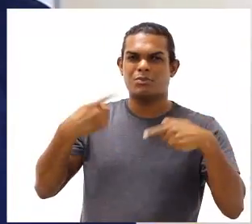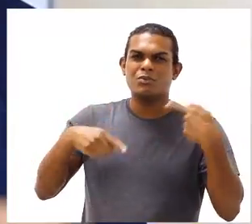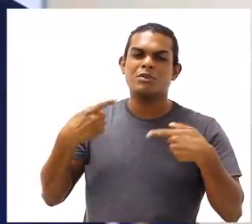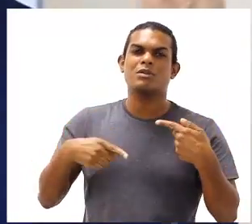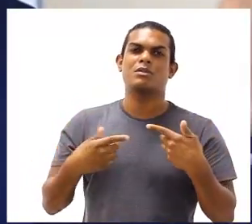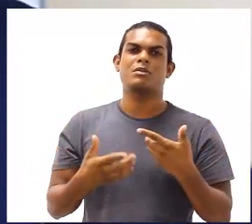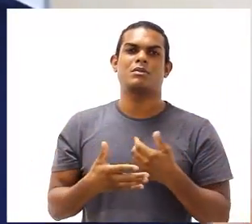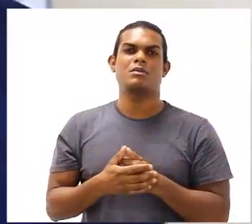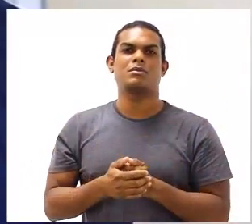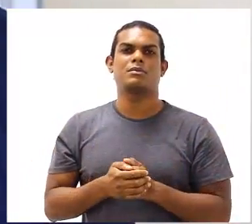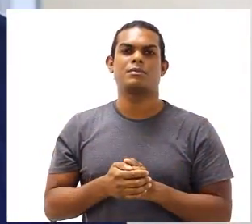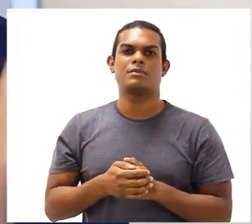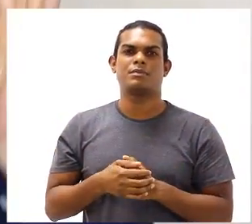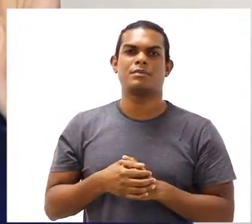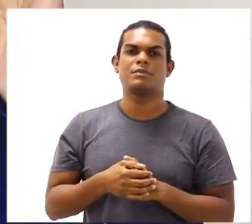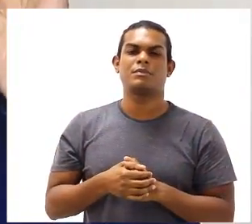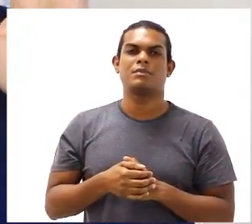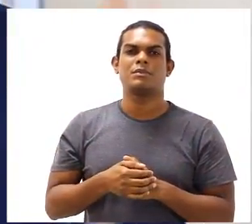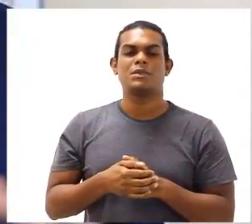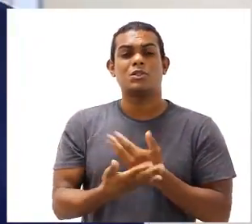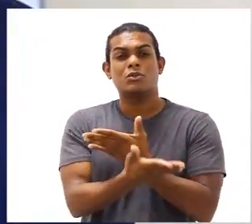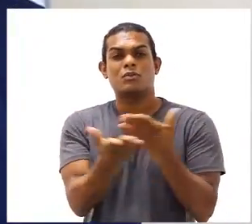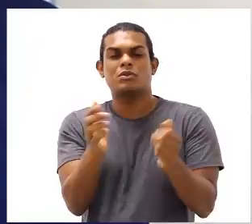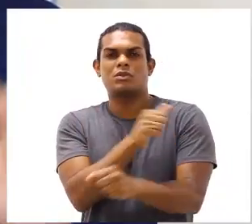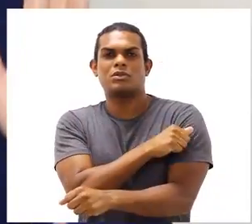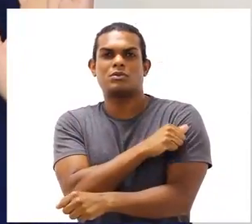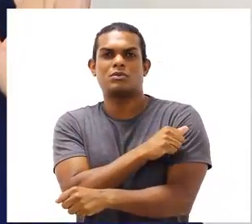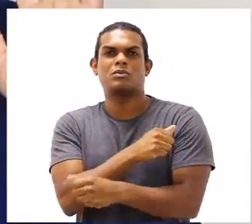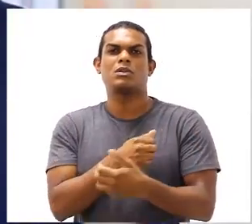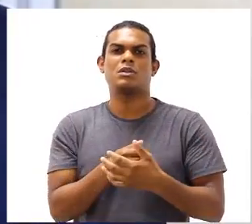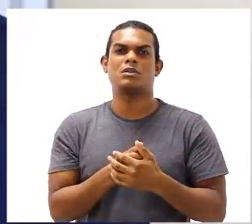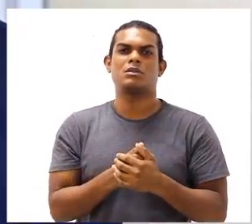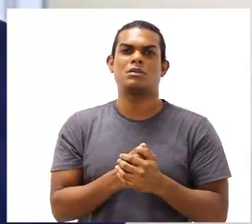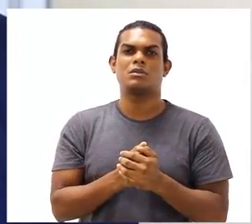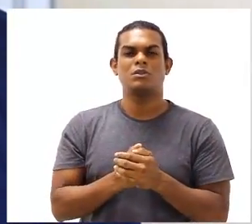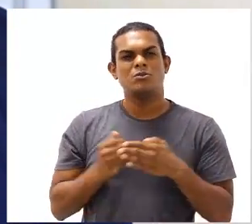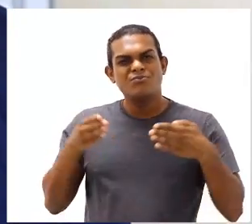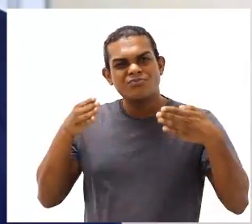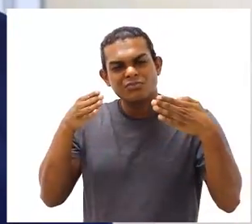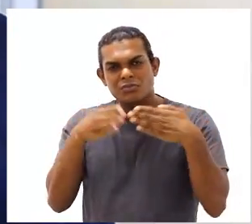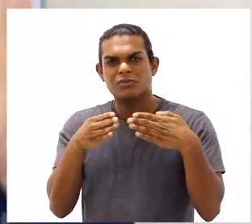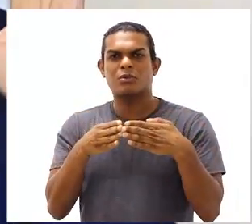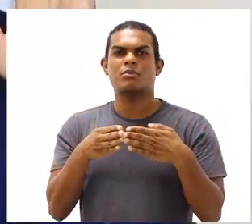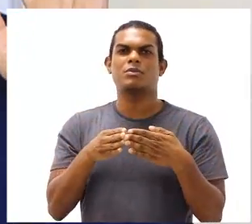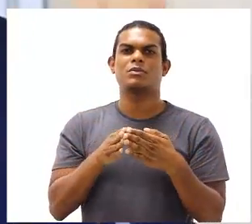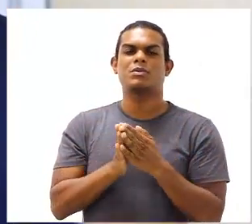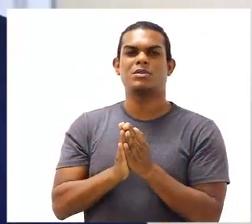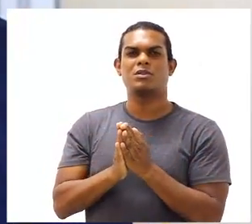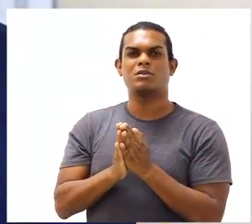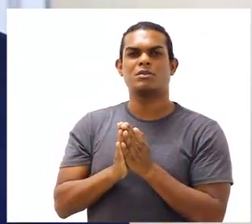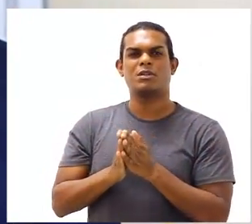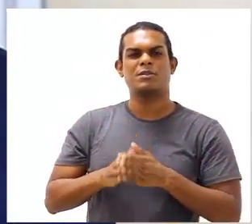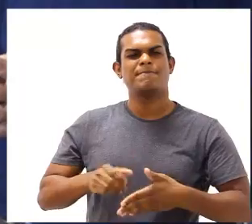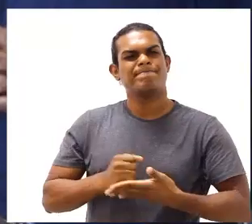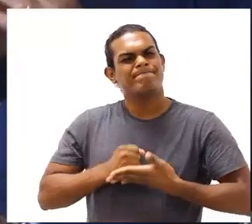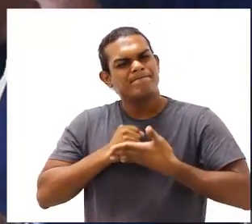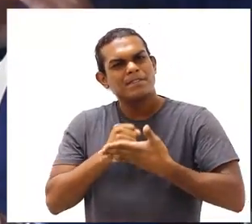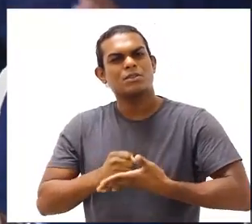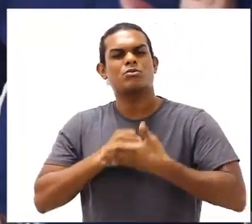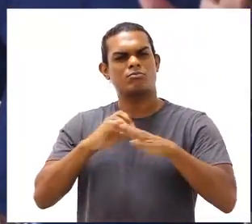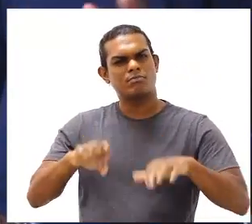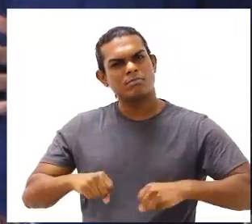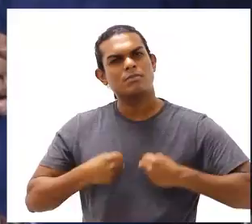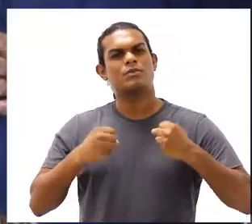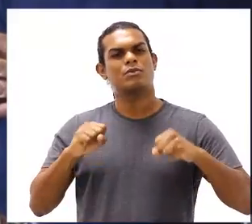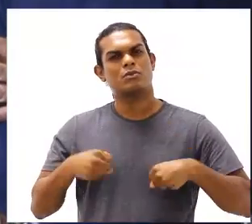seus objetivos, vocês que são estudantes, foco, persistência e que essa área é